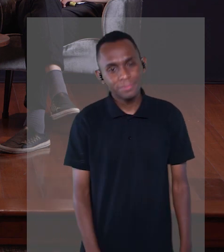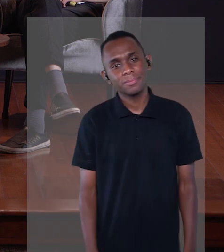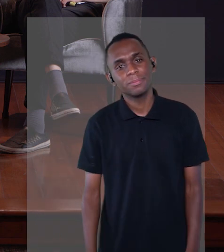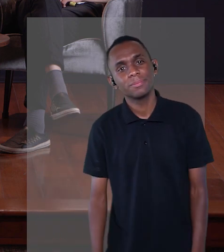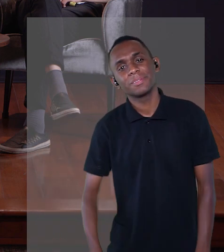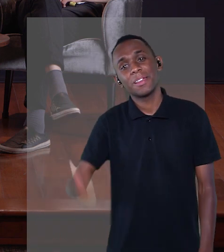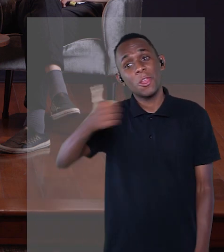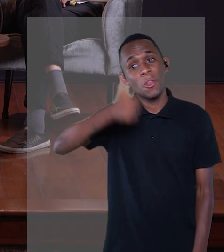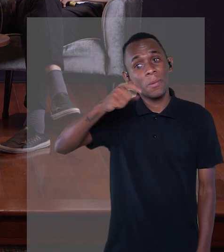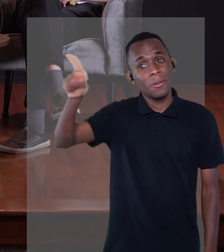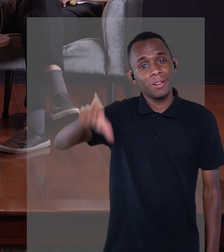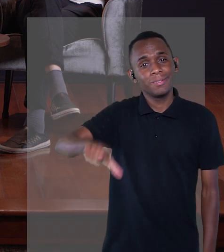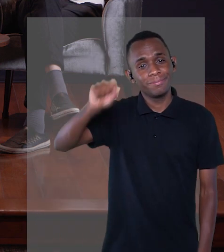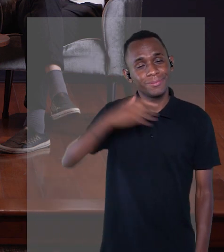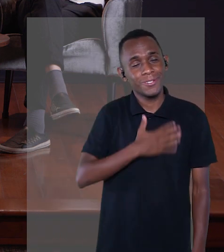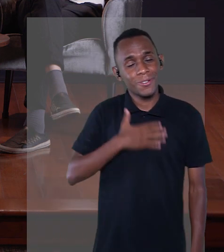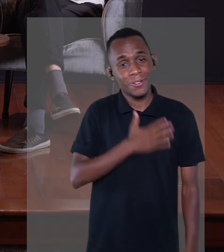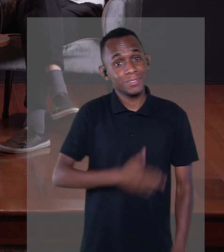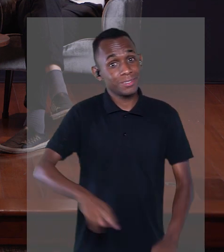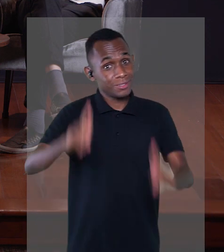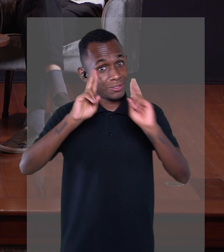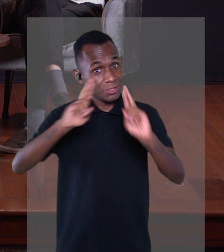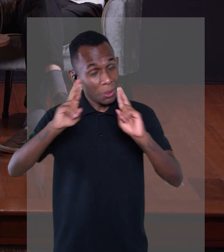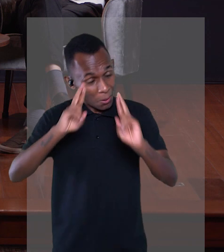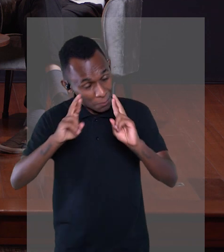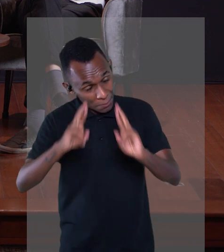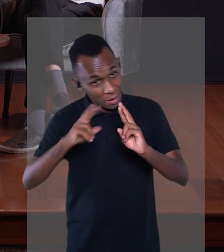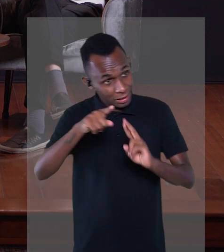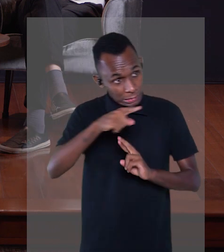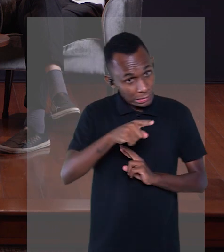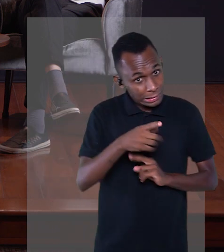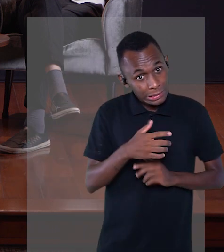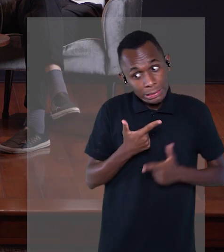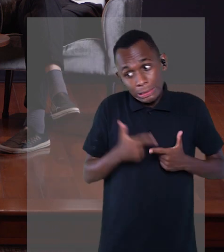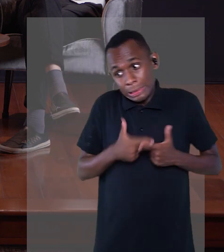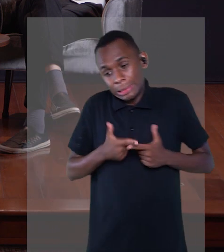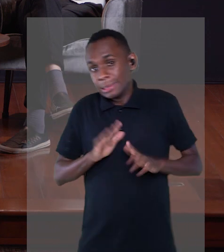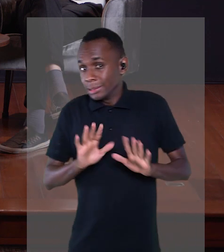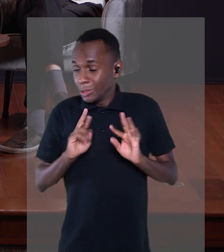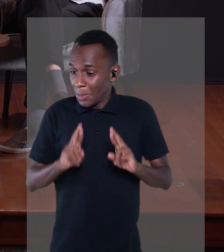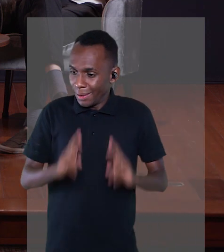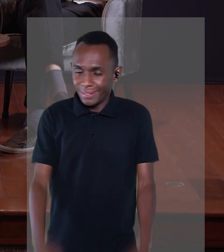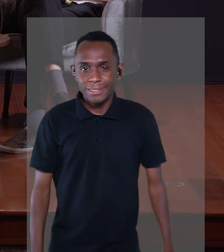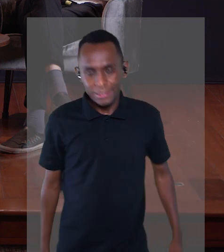O número 1 de Sérgio. Espero não ter botado você em apuros com essa. Claro, né? que não.